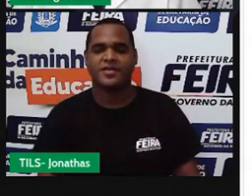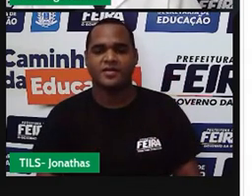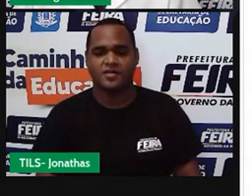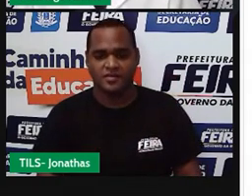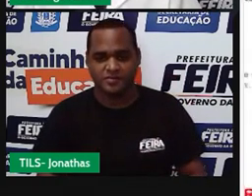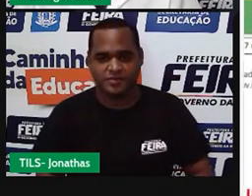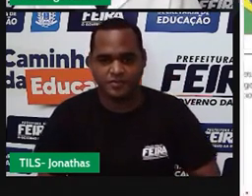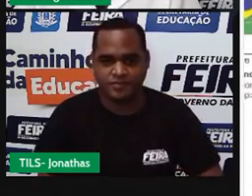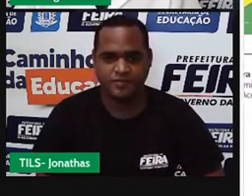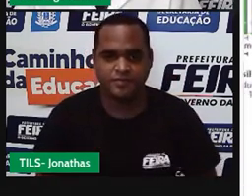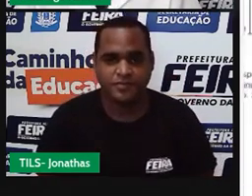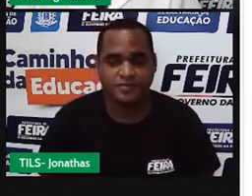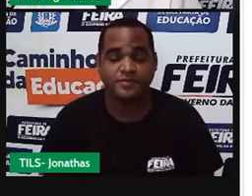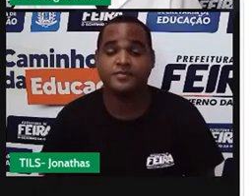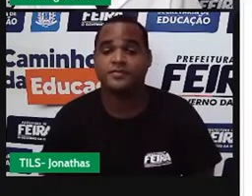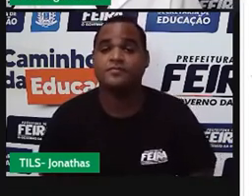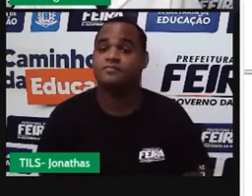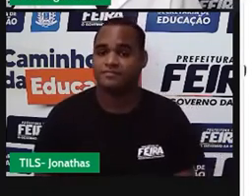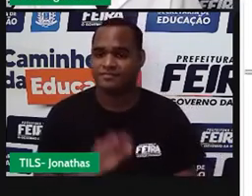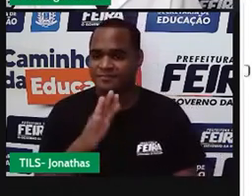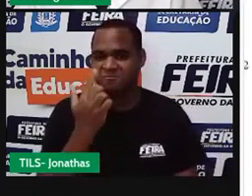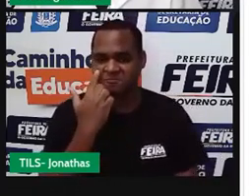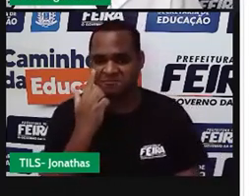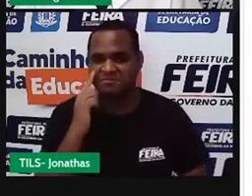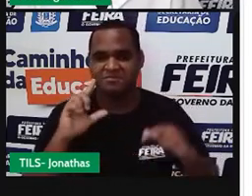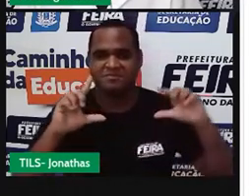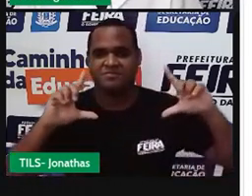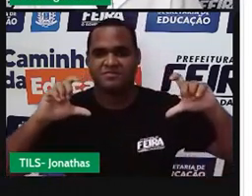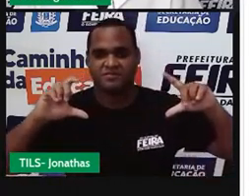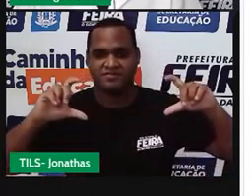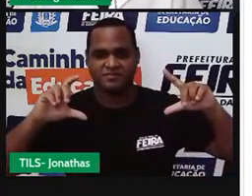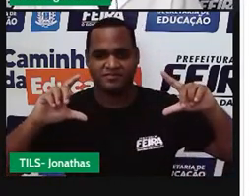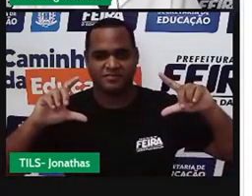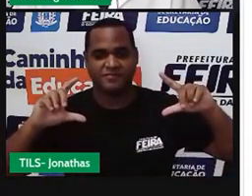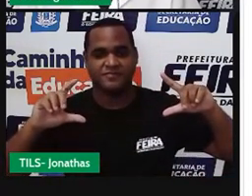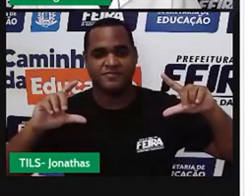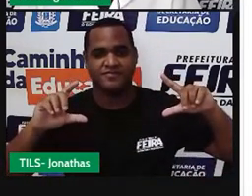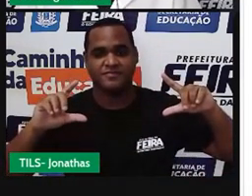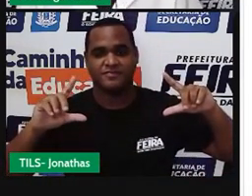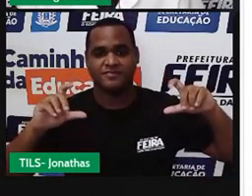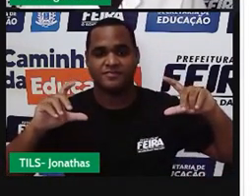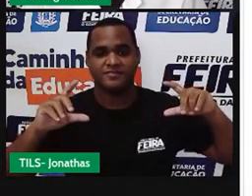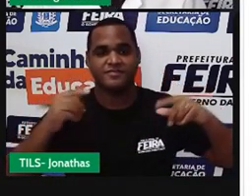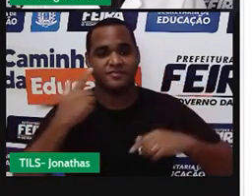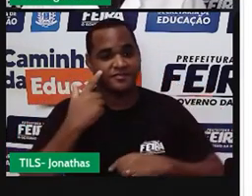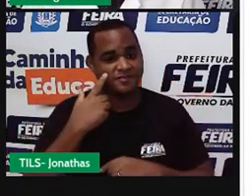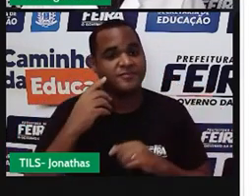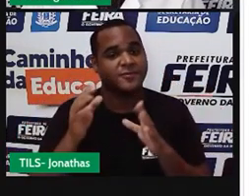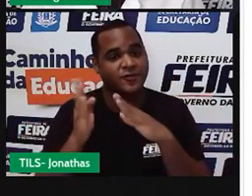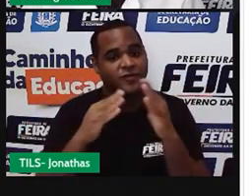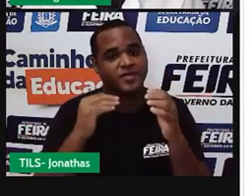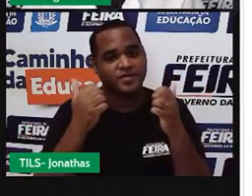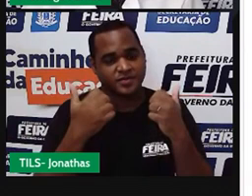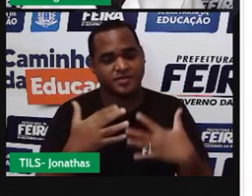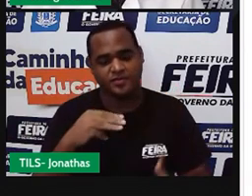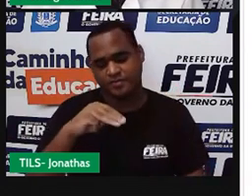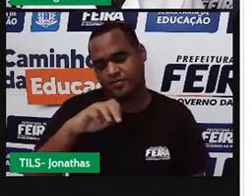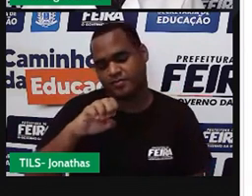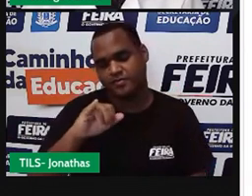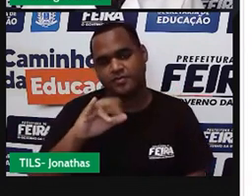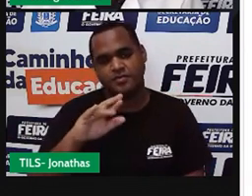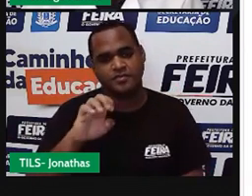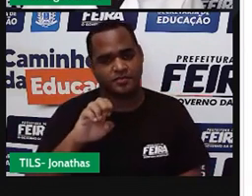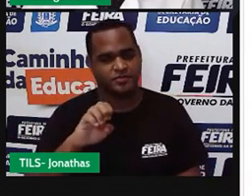então lá na figura olha só e deu uma medida aqui para o quadrado de Meire para os